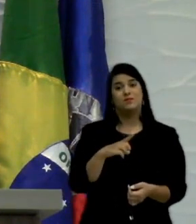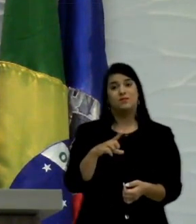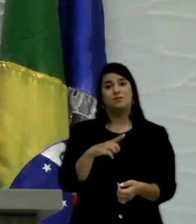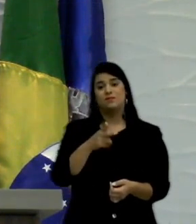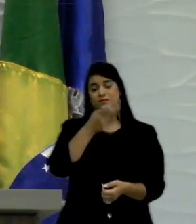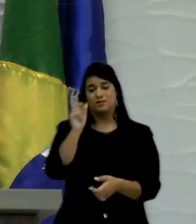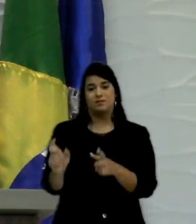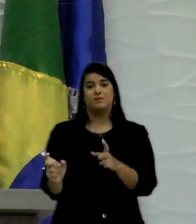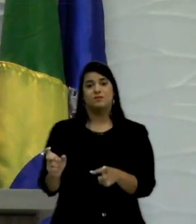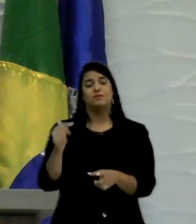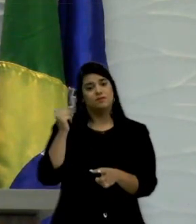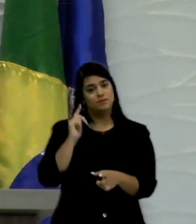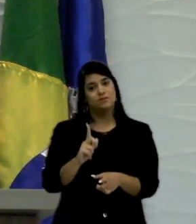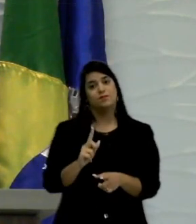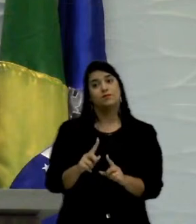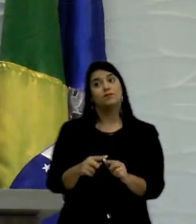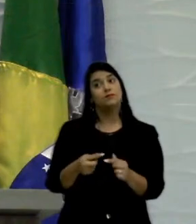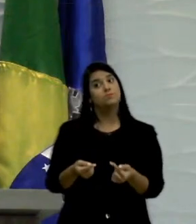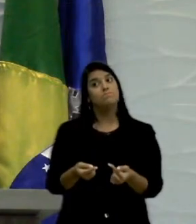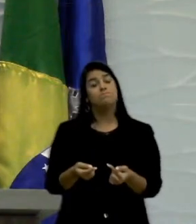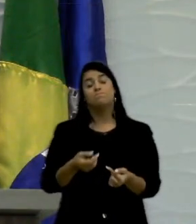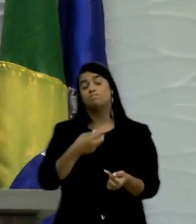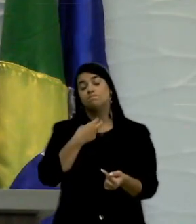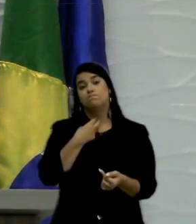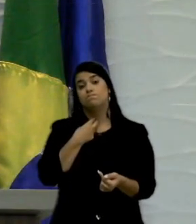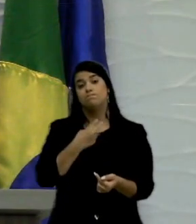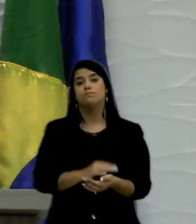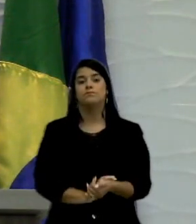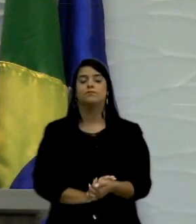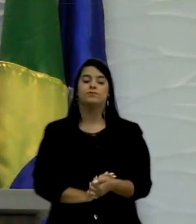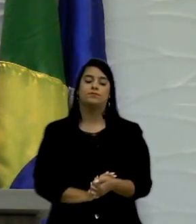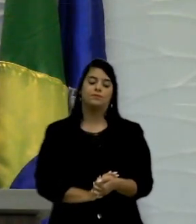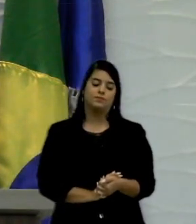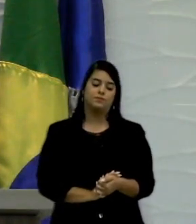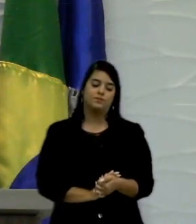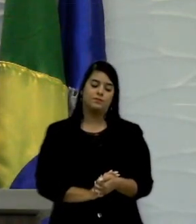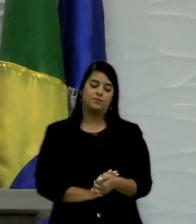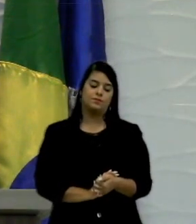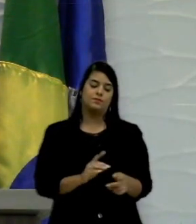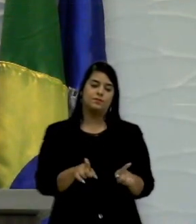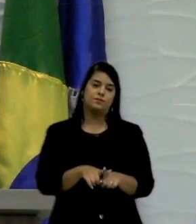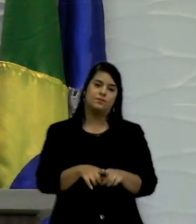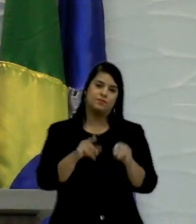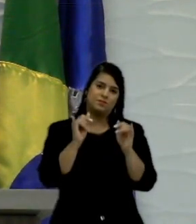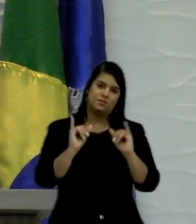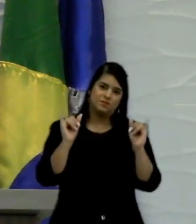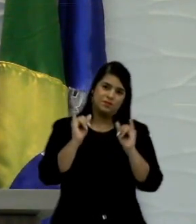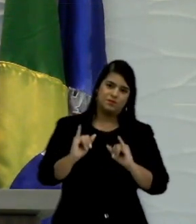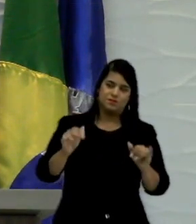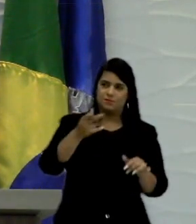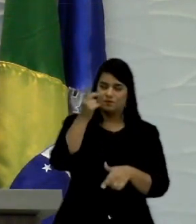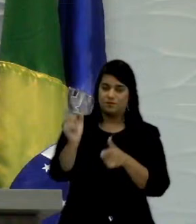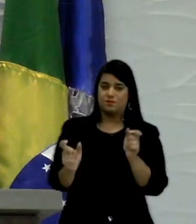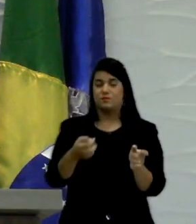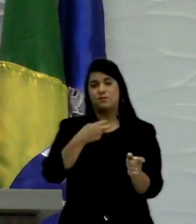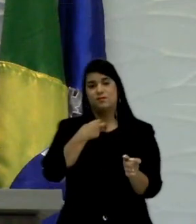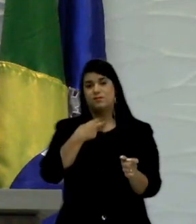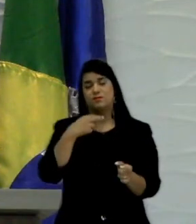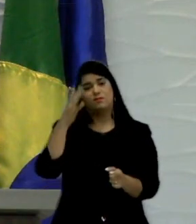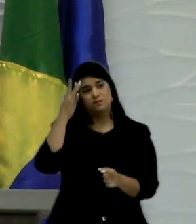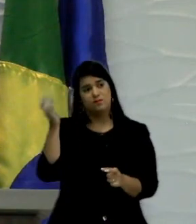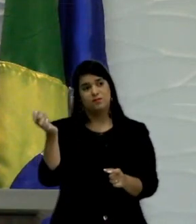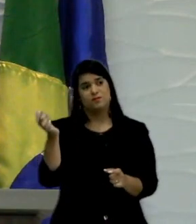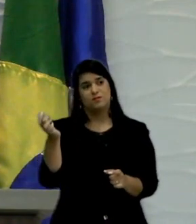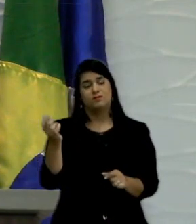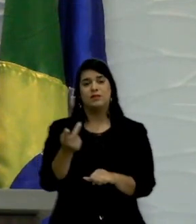a adesão. Caso contrário, não vai ser possível mais. Mas também dizer que quem não puder ir amanhã, né, depois